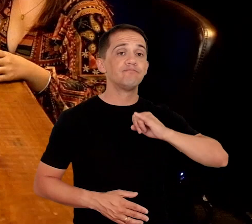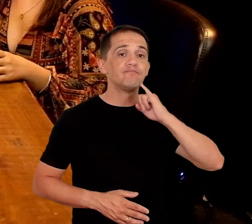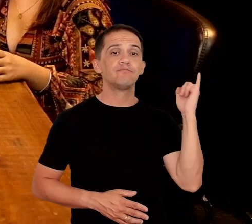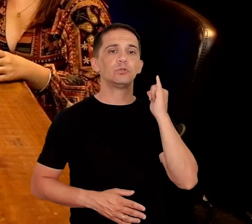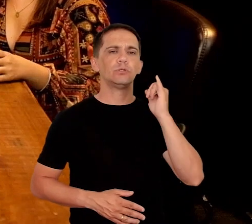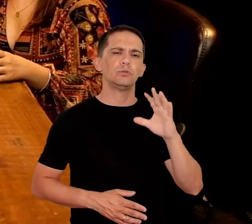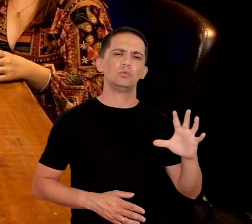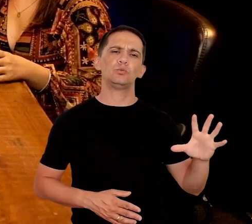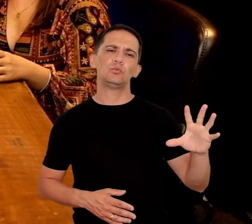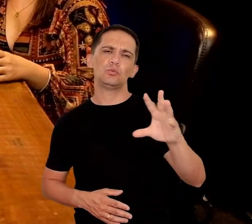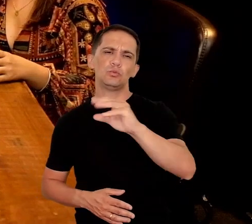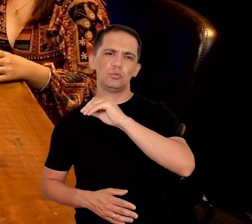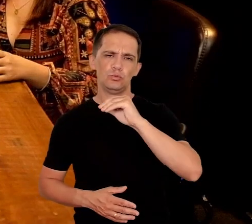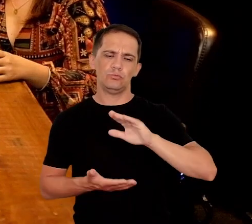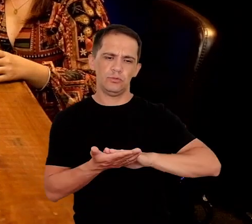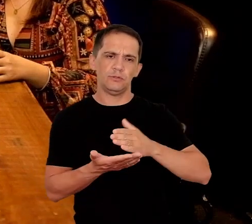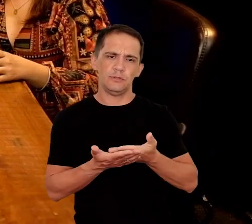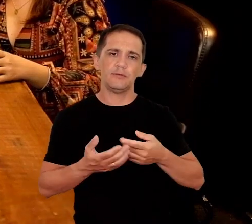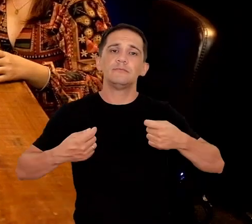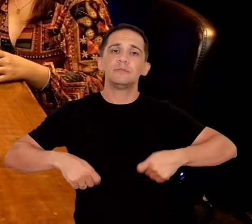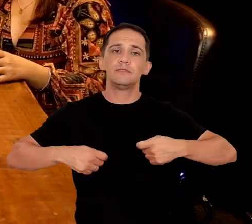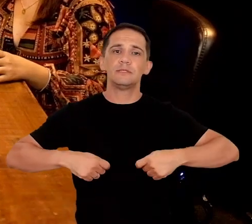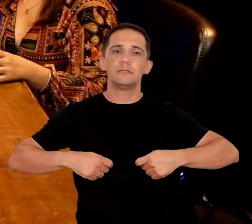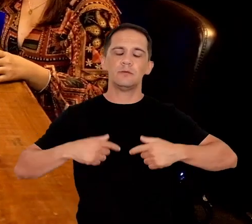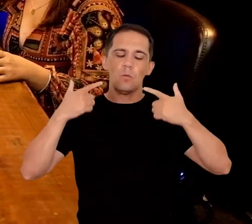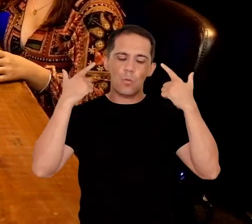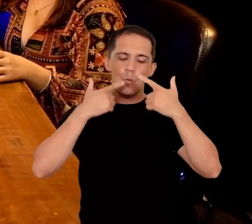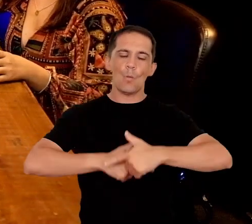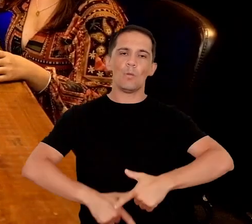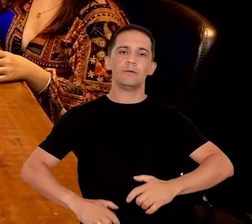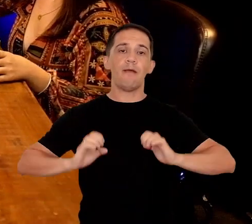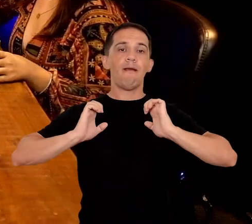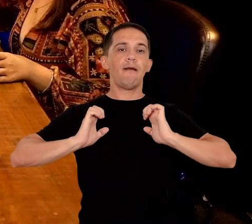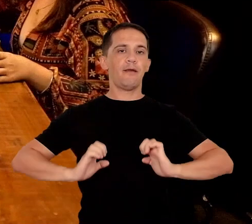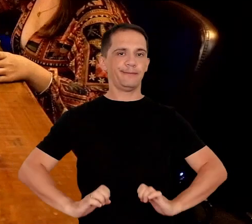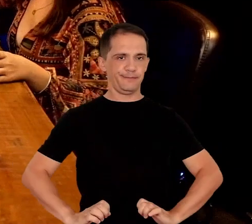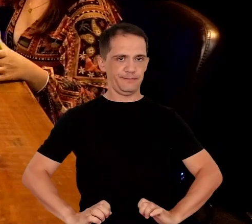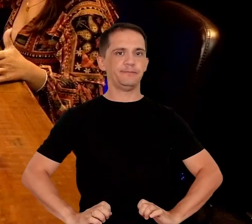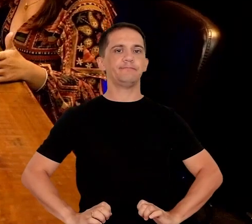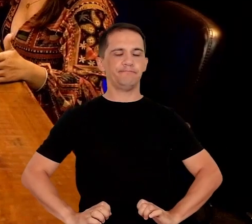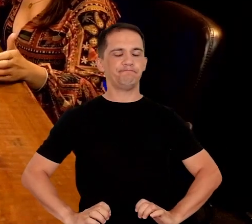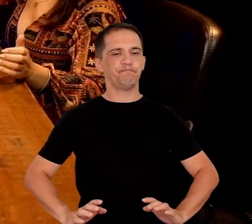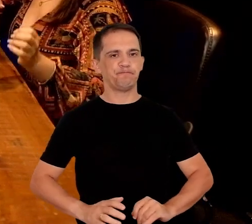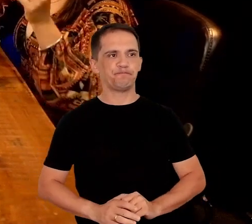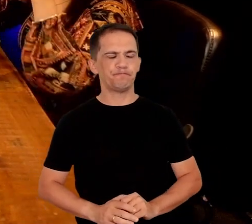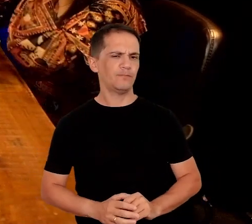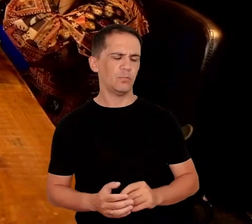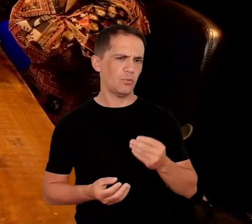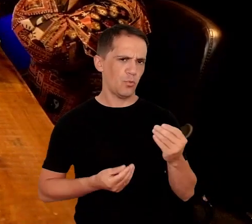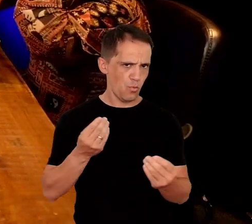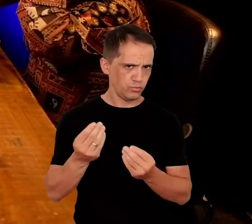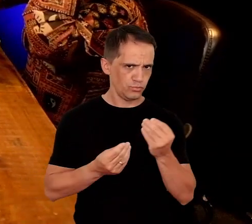né? Não vou querer. Essa questão da neutralidade, a ética, né? Aham. Então, às